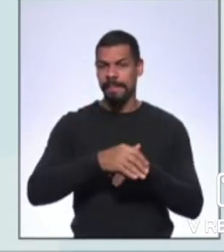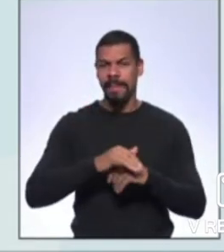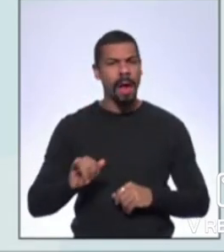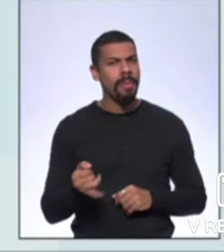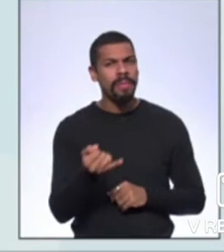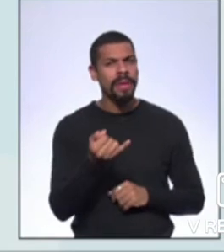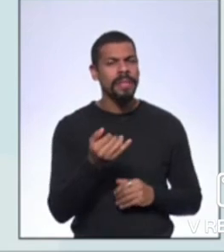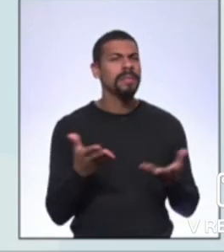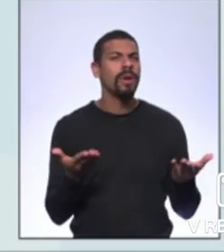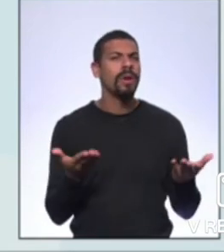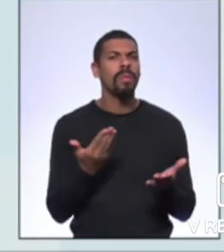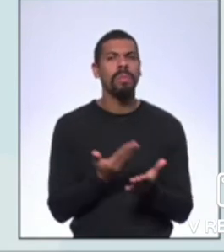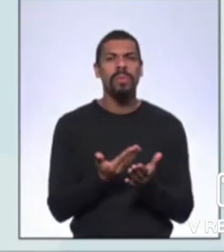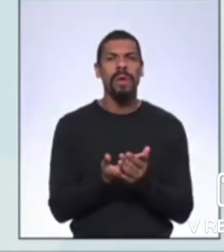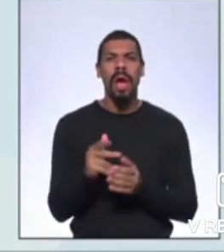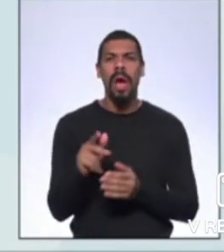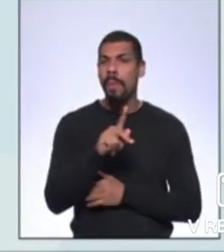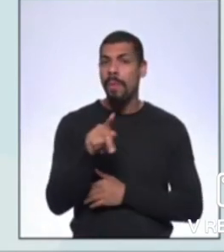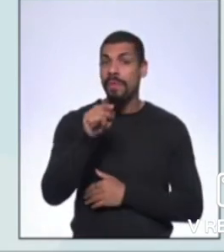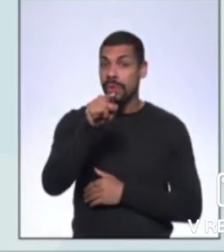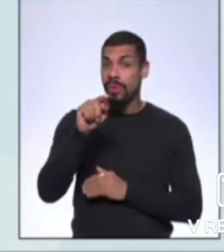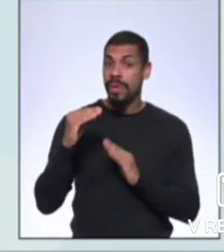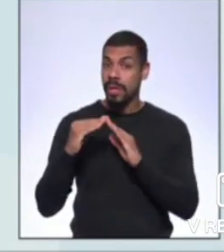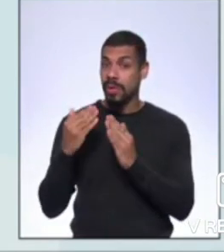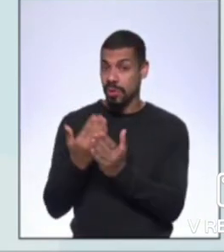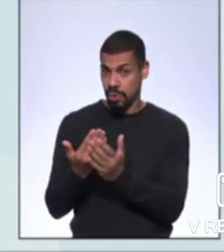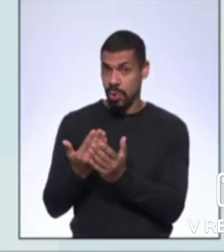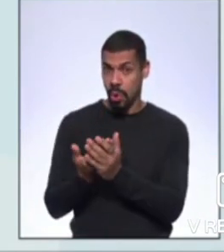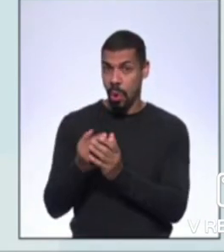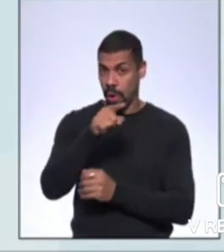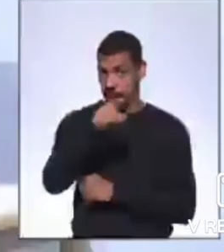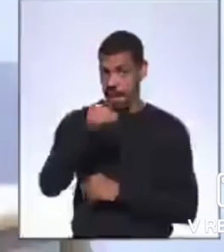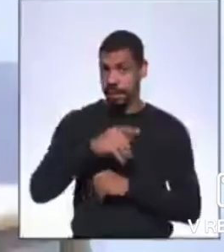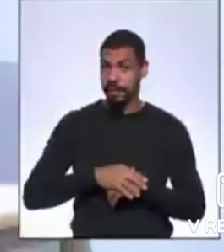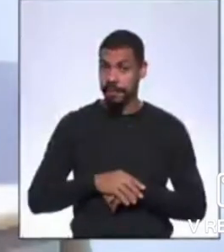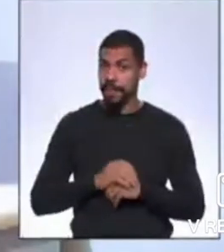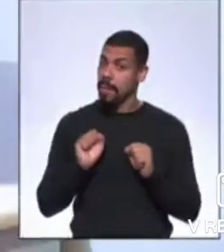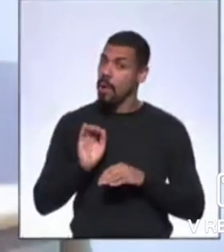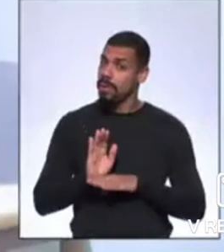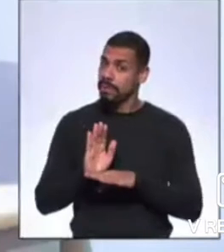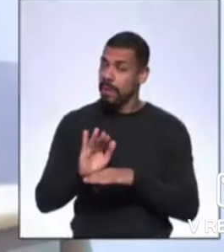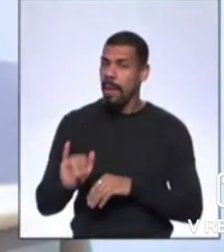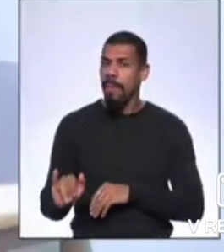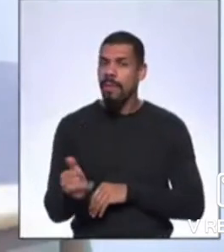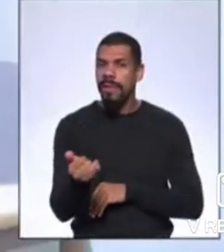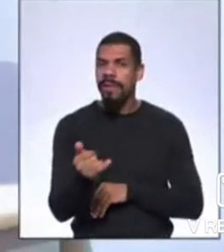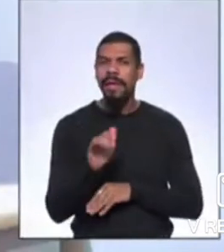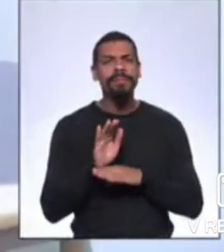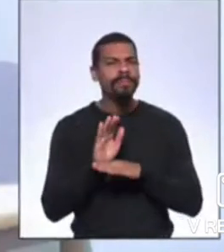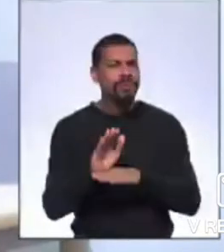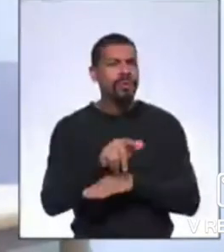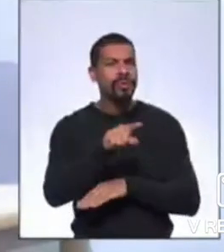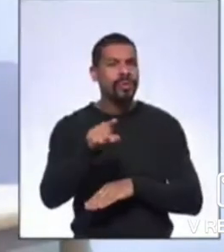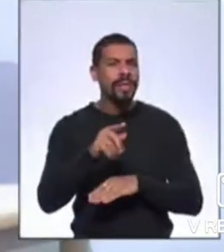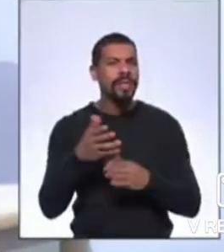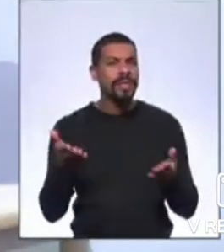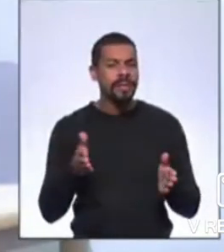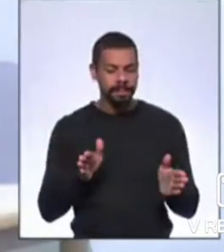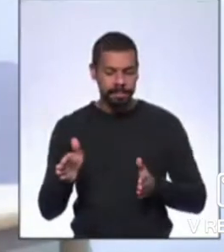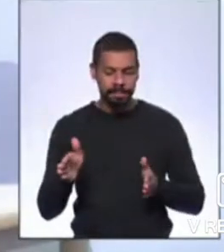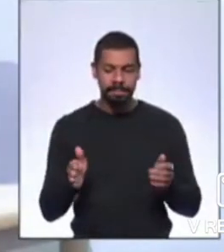Que qualquer coisa também, o professor da sua sala, da sua escola, ele pode aproveitar também esse